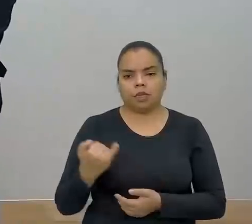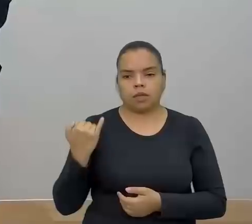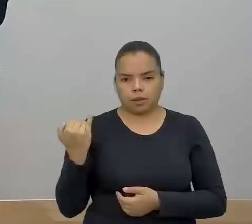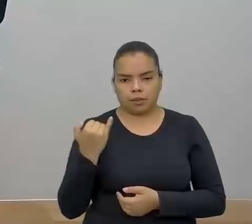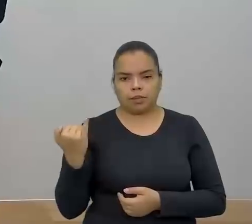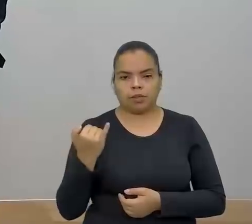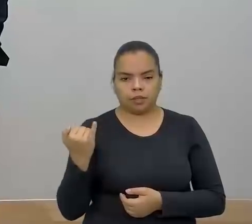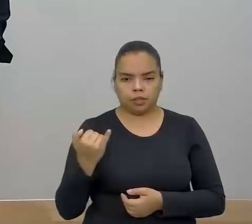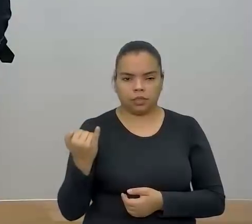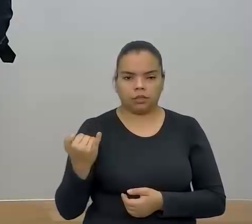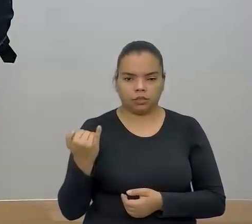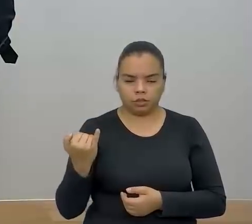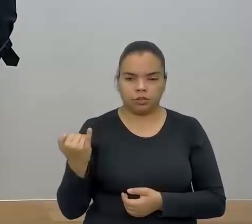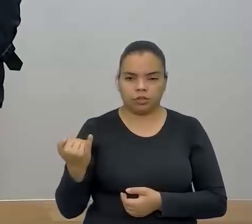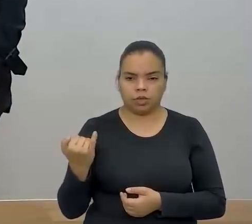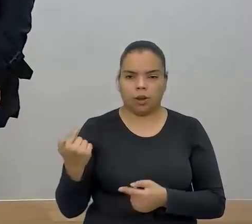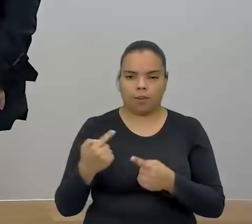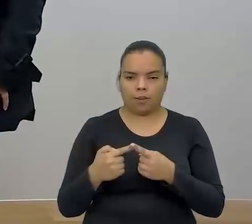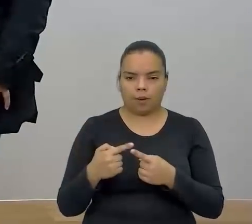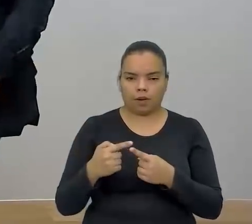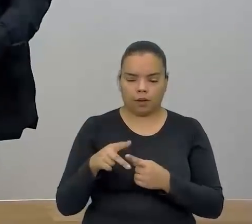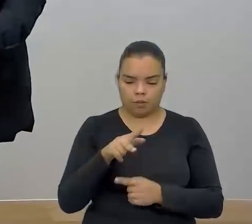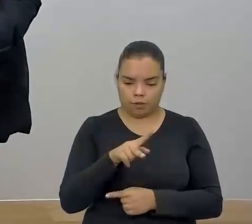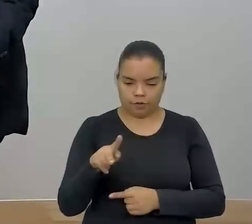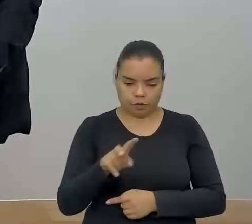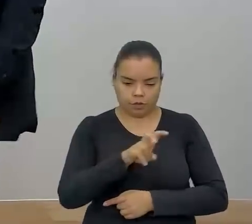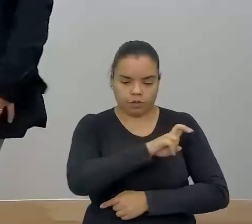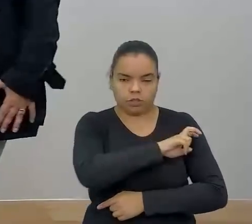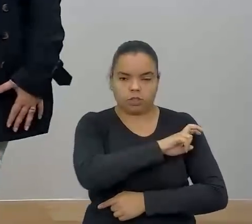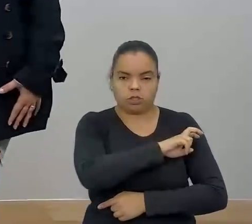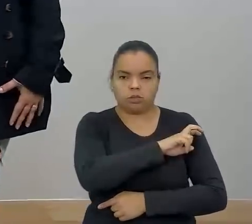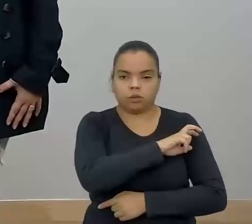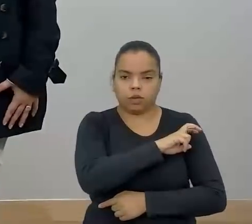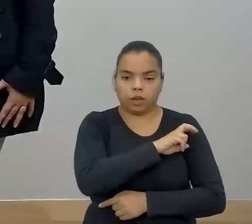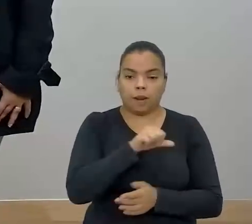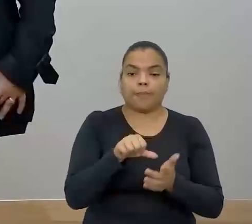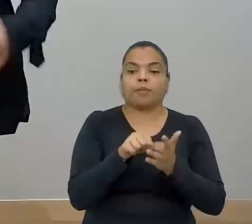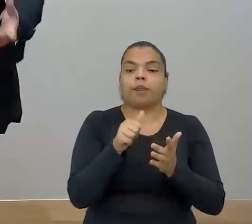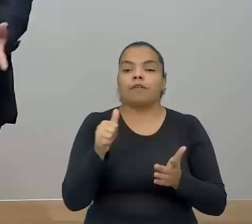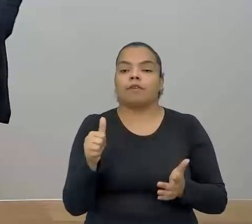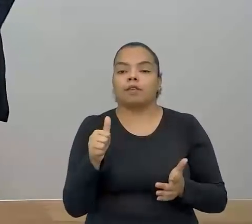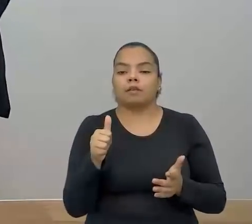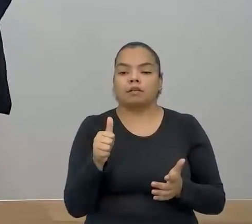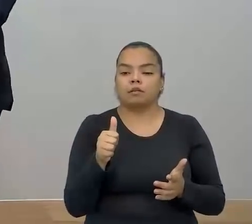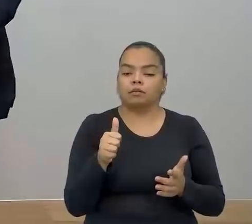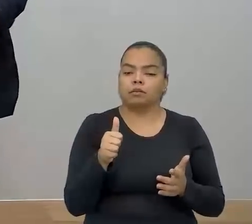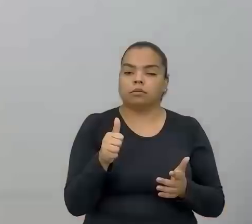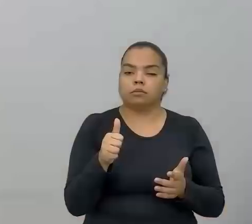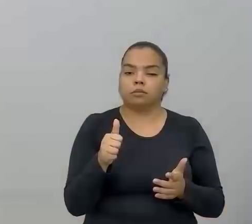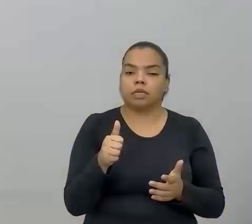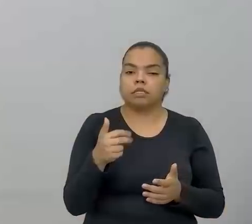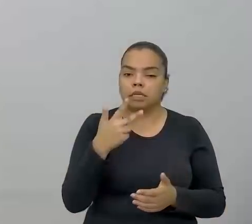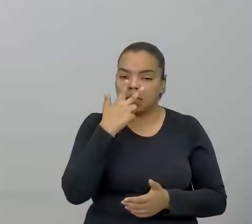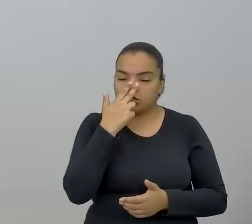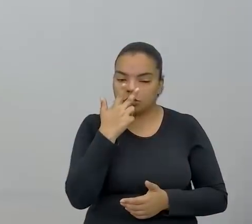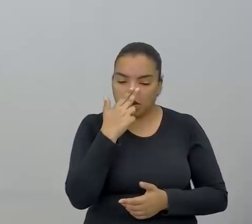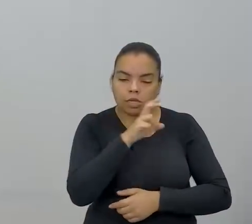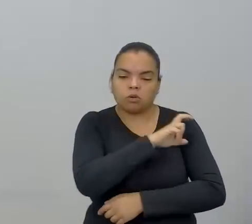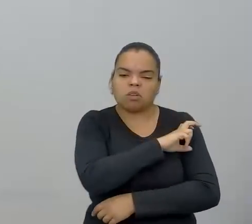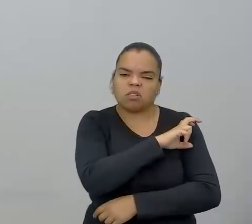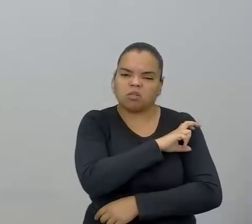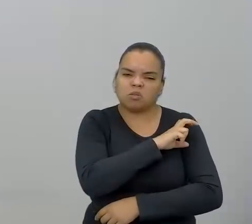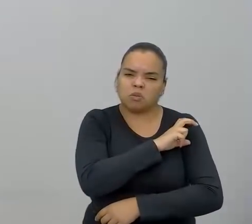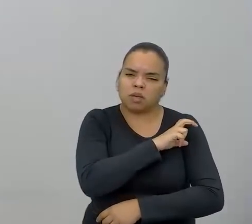Silvana traz, né? Porque um professor de quinto ano que está tendo contato com o material pela primeira vez, se ele achar que o seu quinto ano está